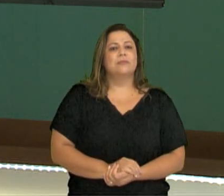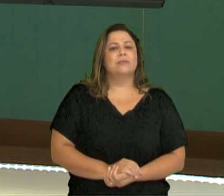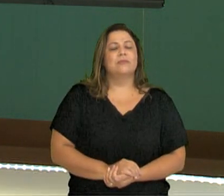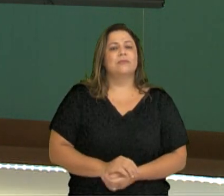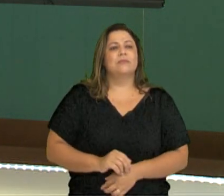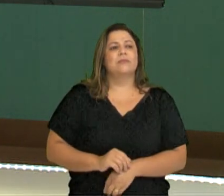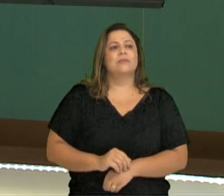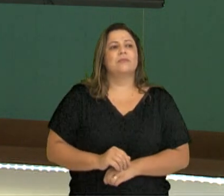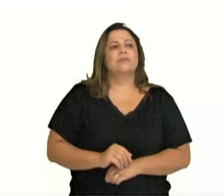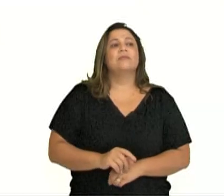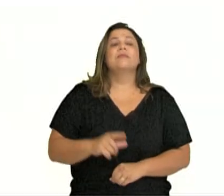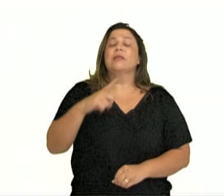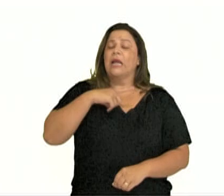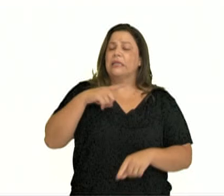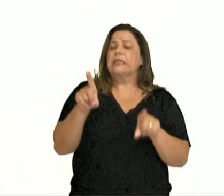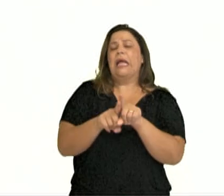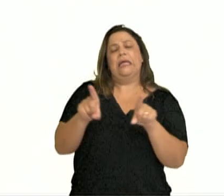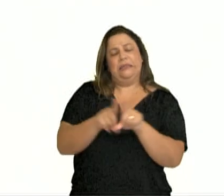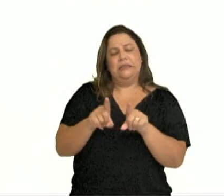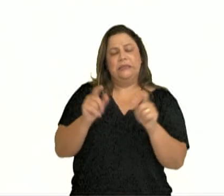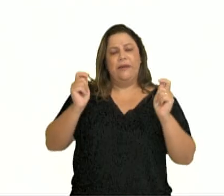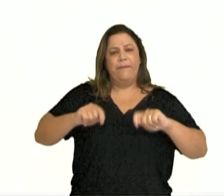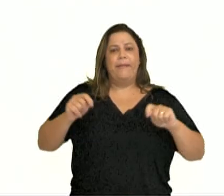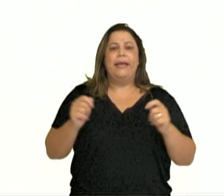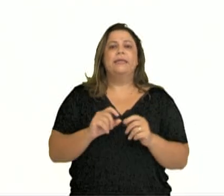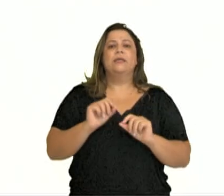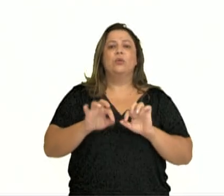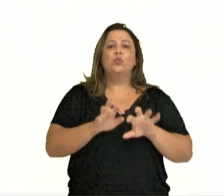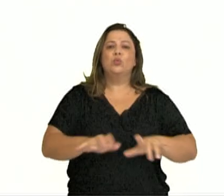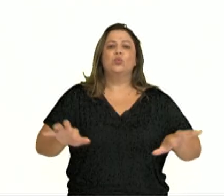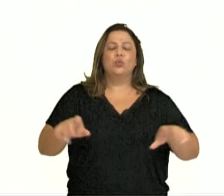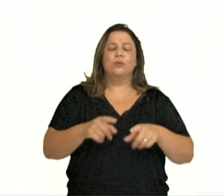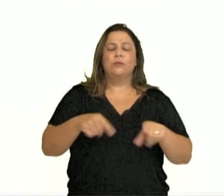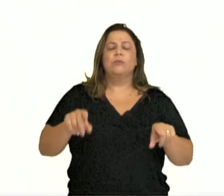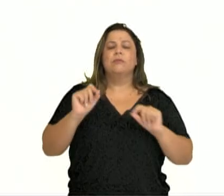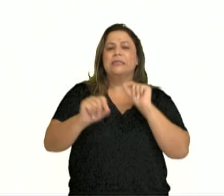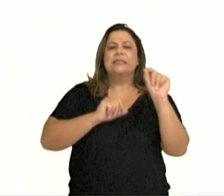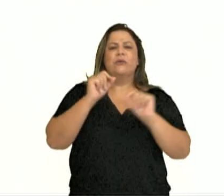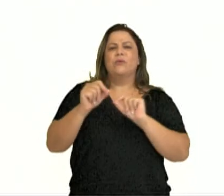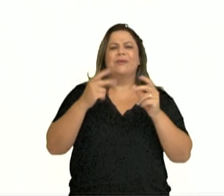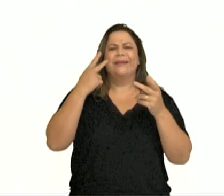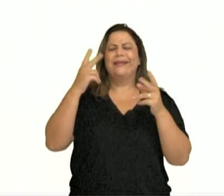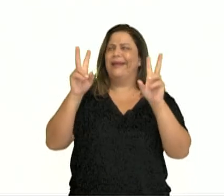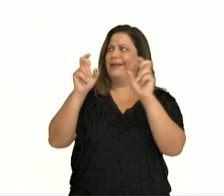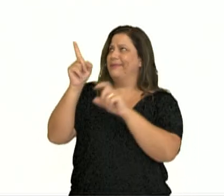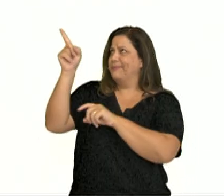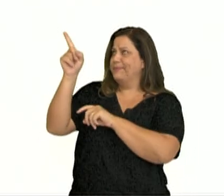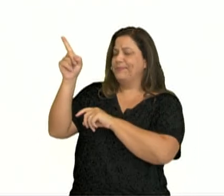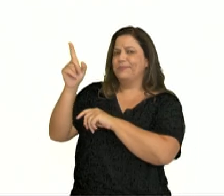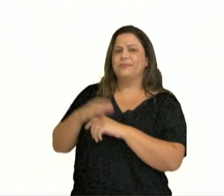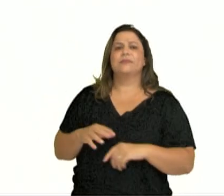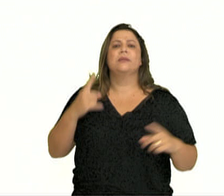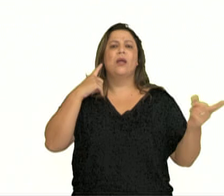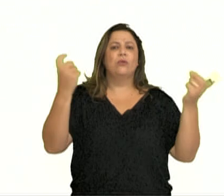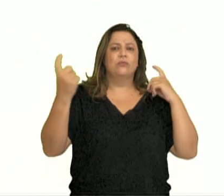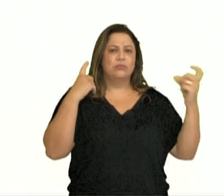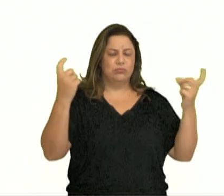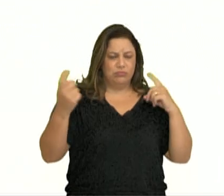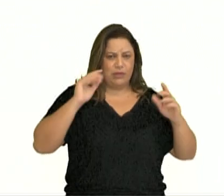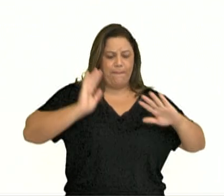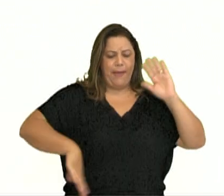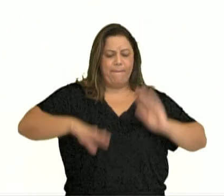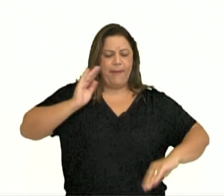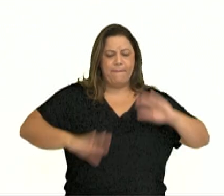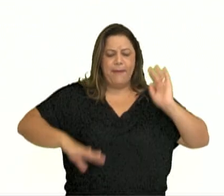E temos os instrumentos de percussão. Os instrumentos de percussão são aqueles em que o som é produzido pelo bater